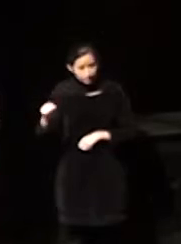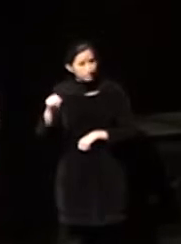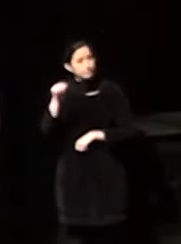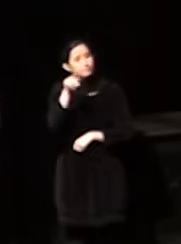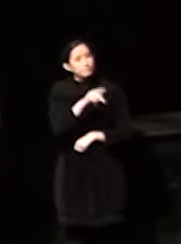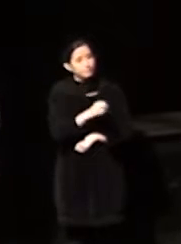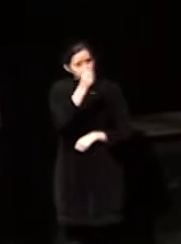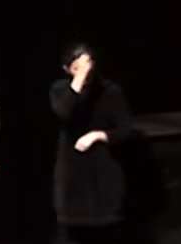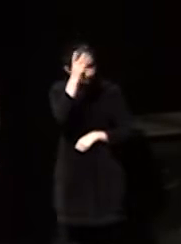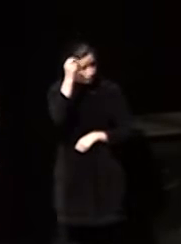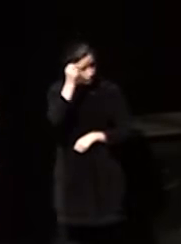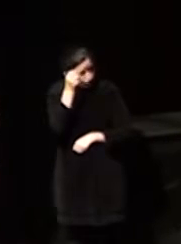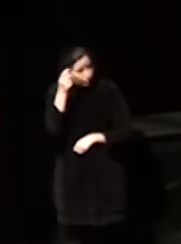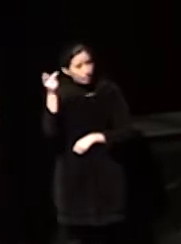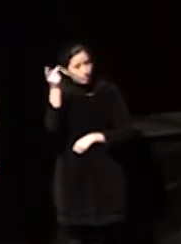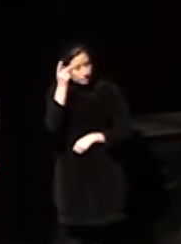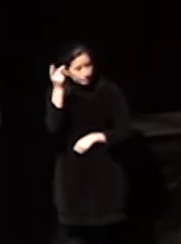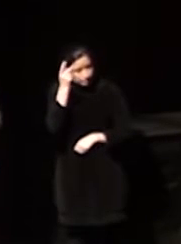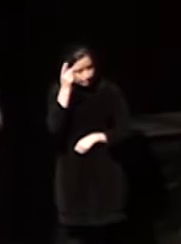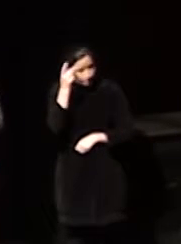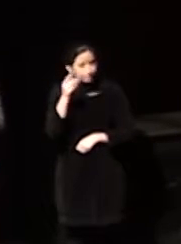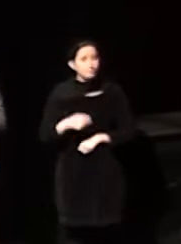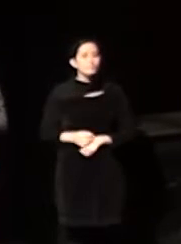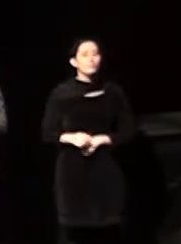na gestão Haddad, Janaína Galo.